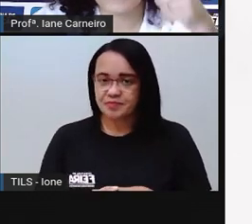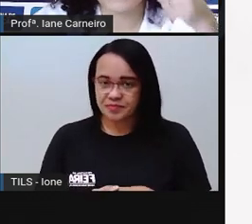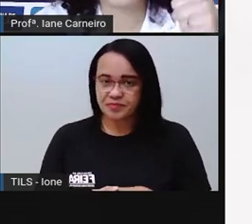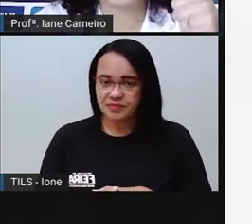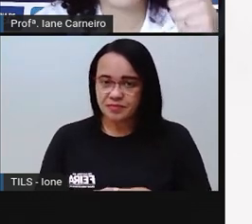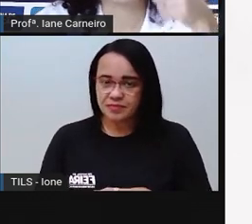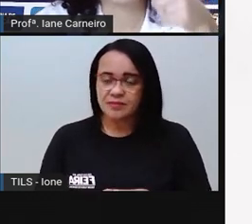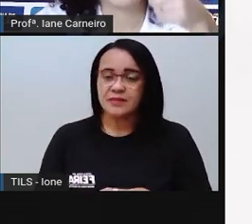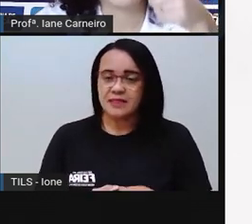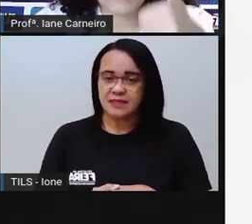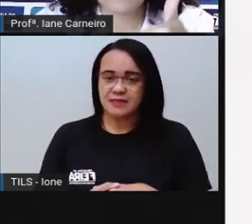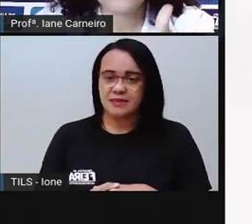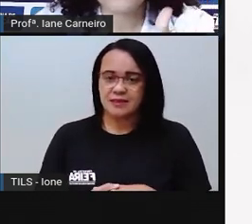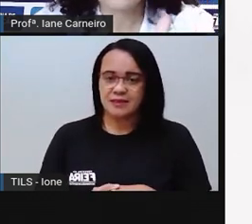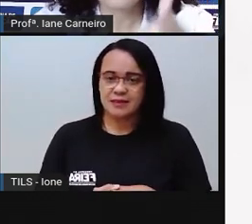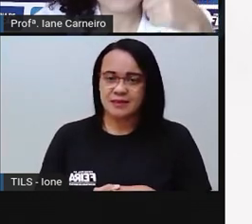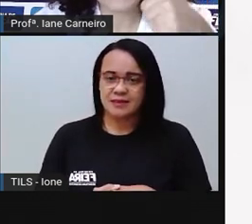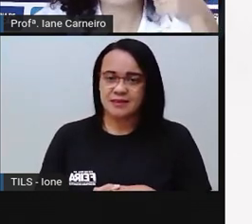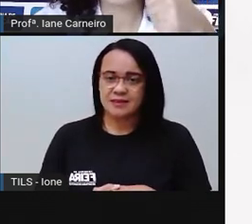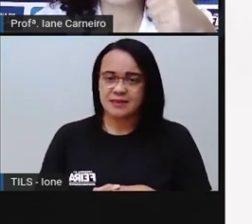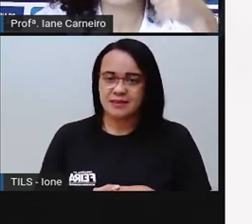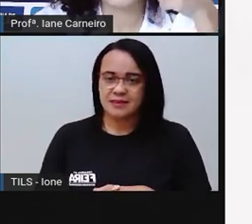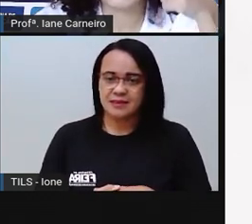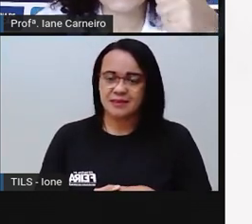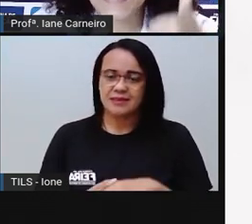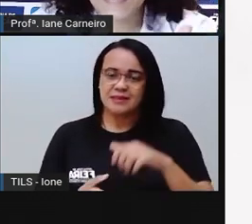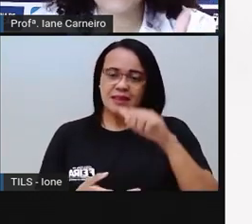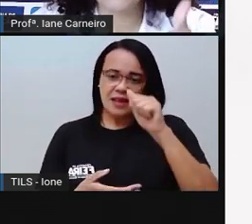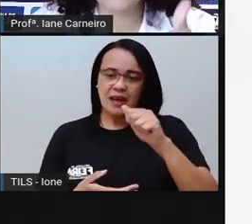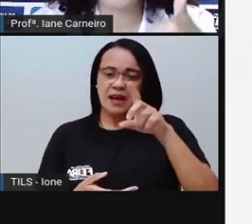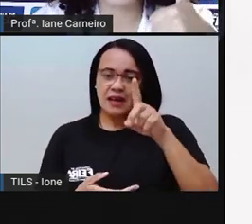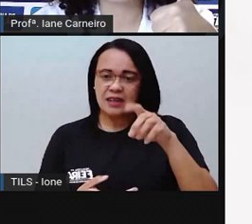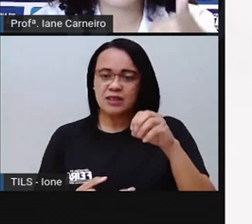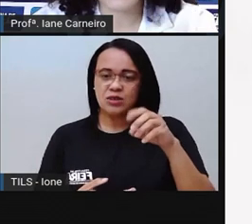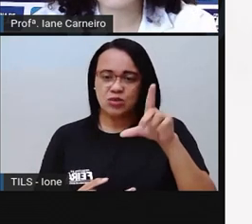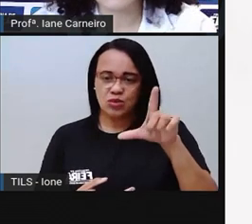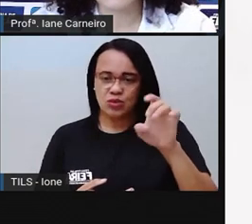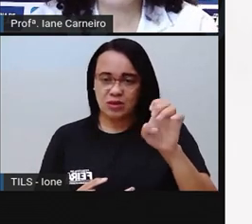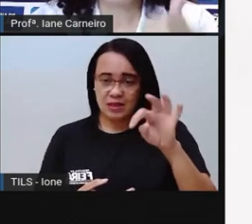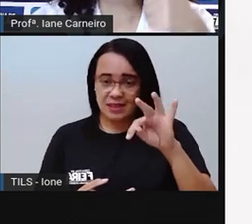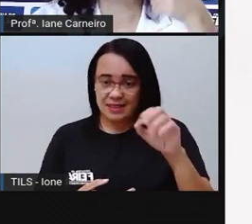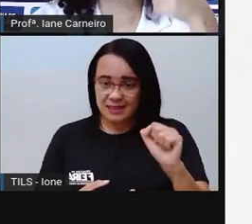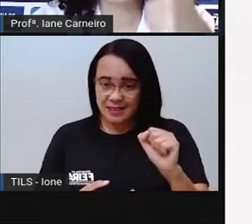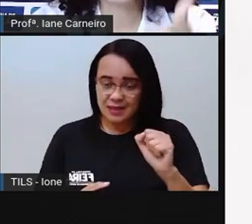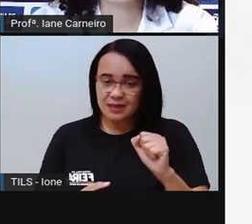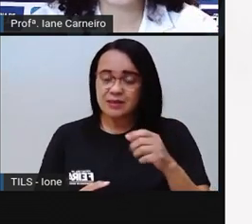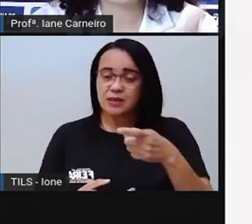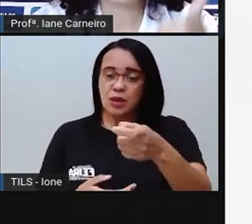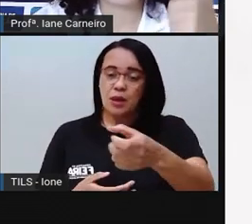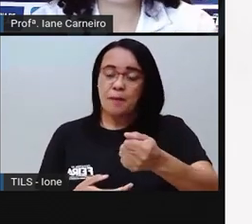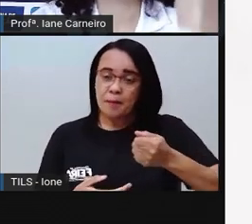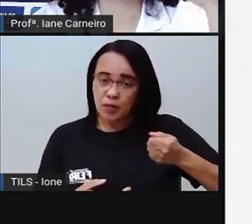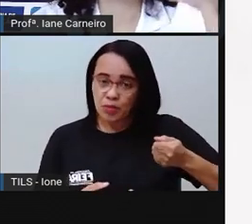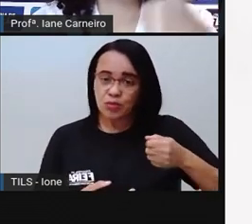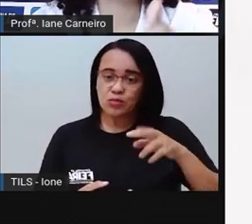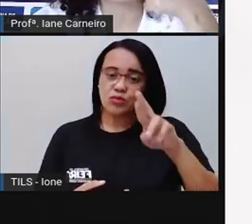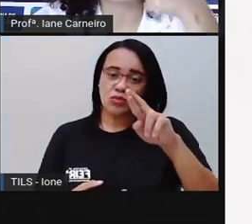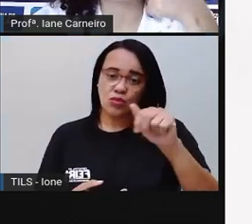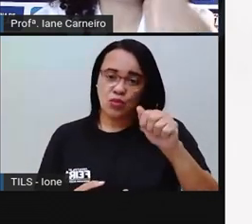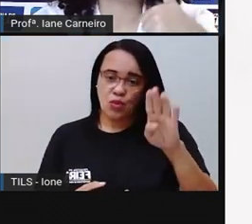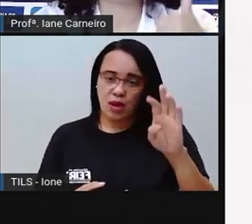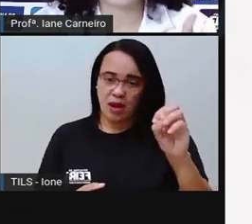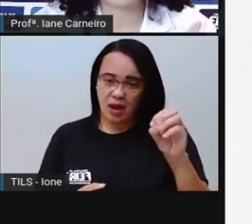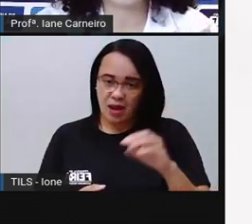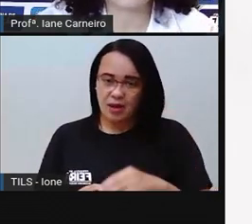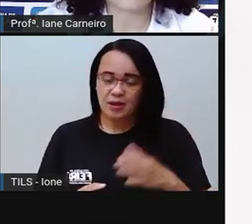Lê café com chocolate. A doleta. O que que acontece? Puxa o rabo do tatu.